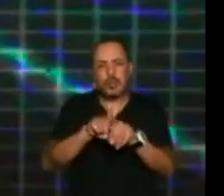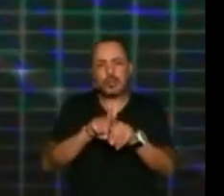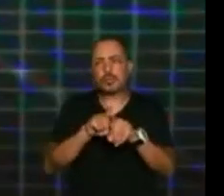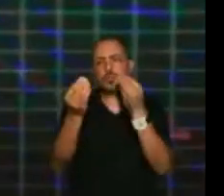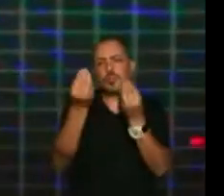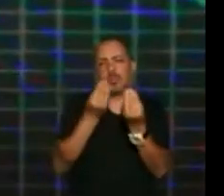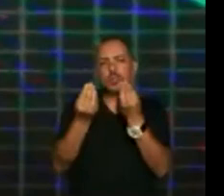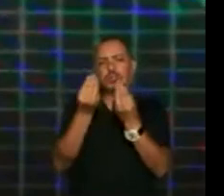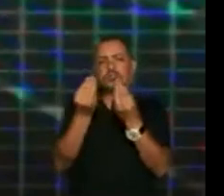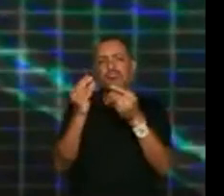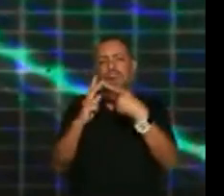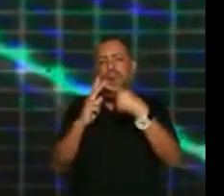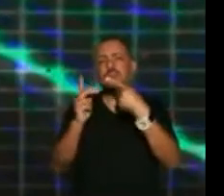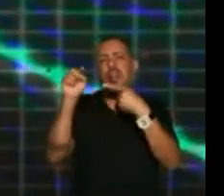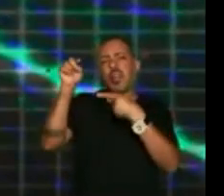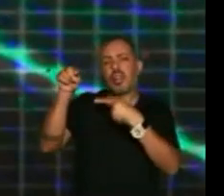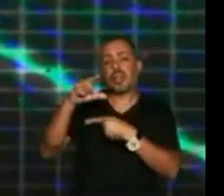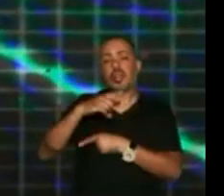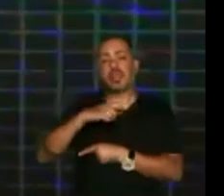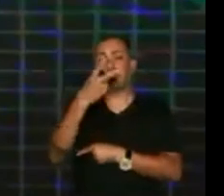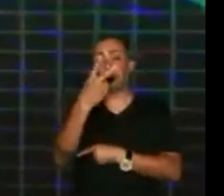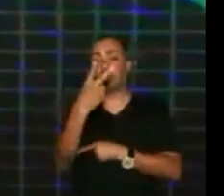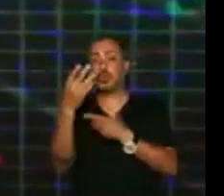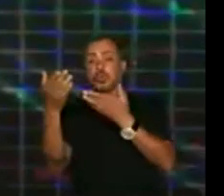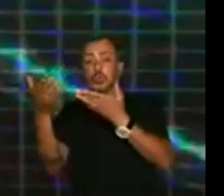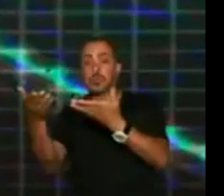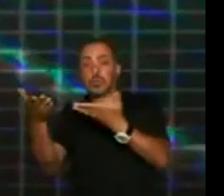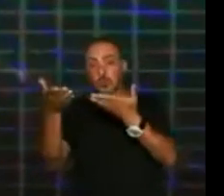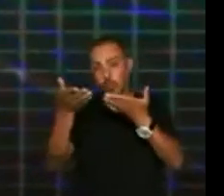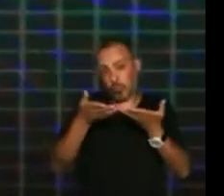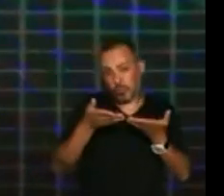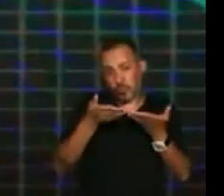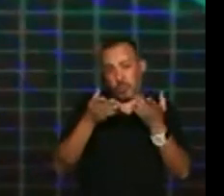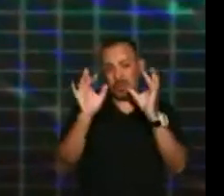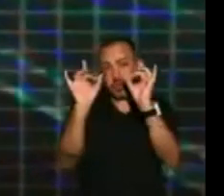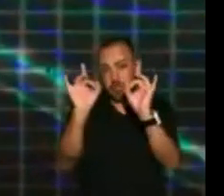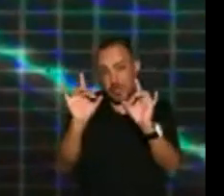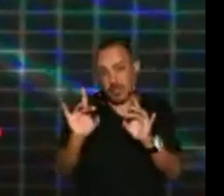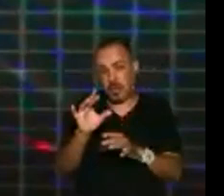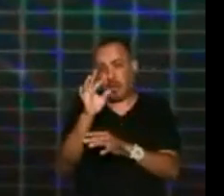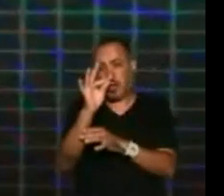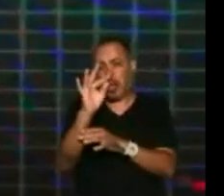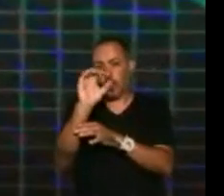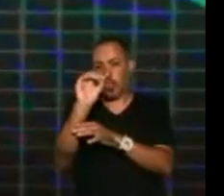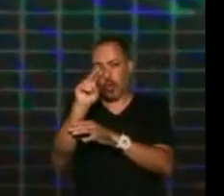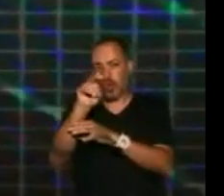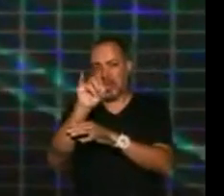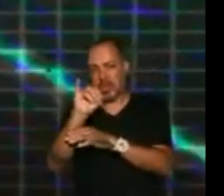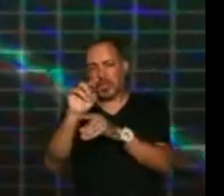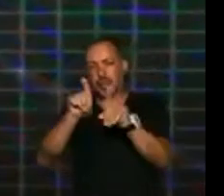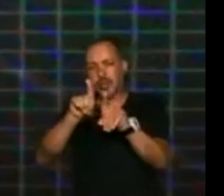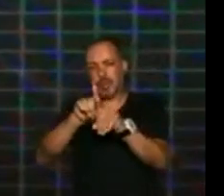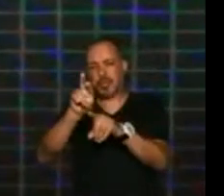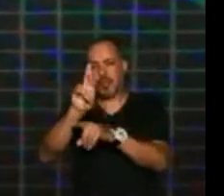como funciona lá. E para isso a gente também tem dois convidados especialíssimos aqui. É o Tony Quirighini e o